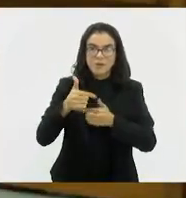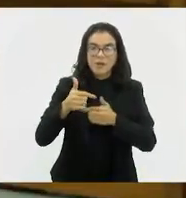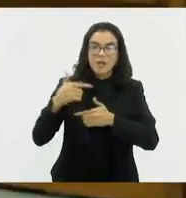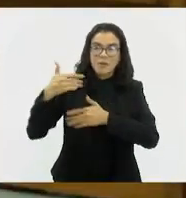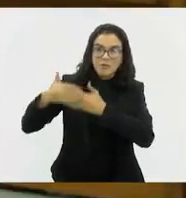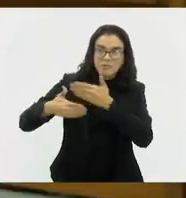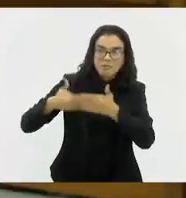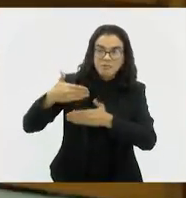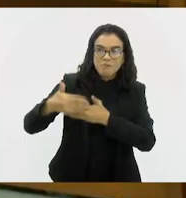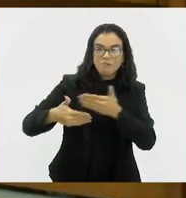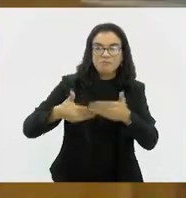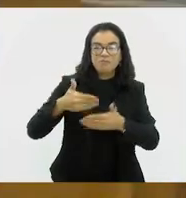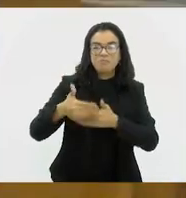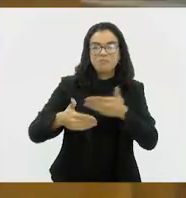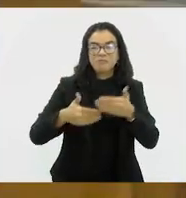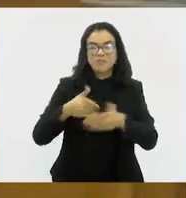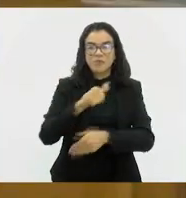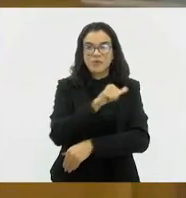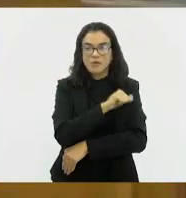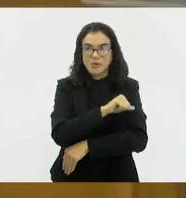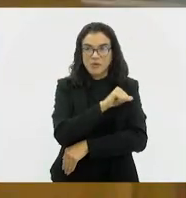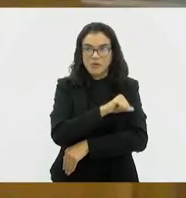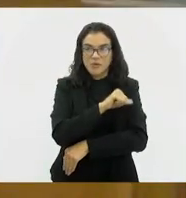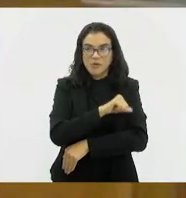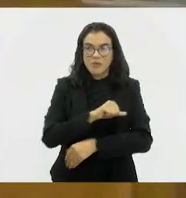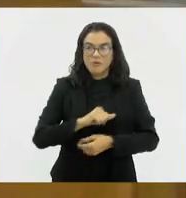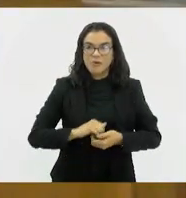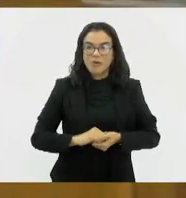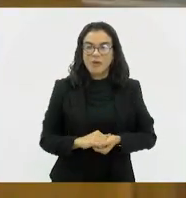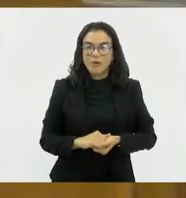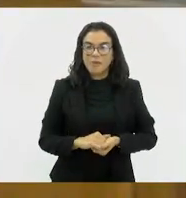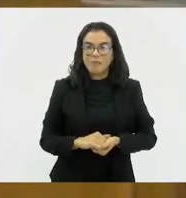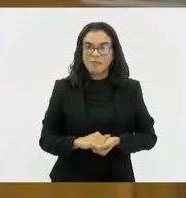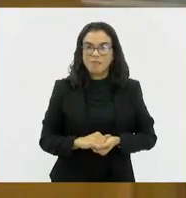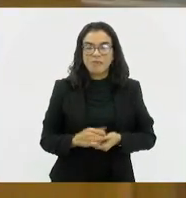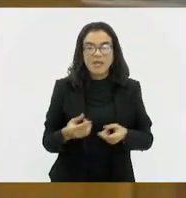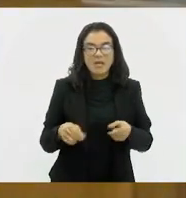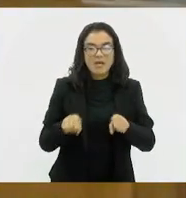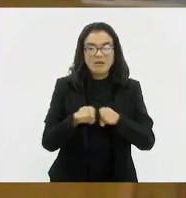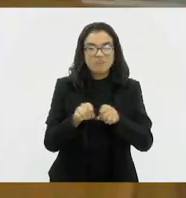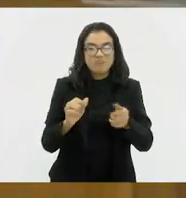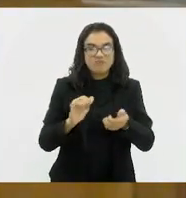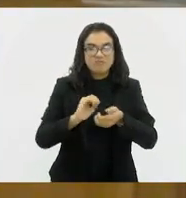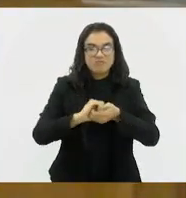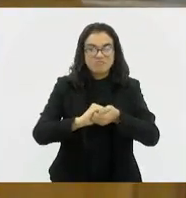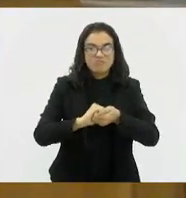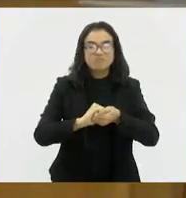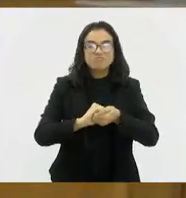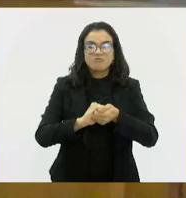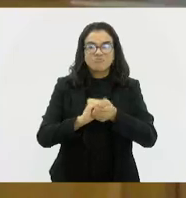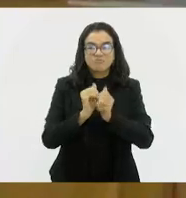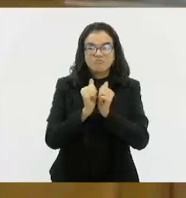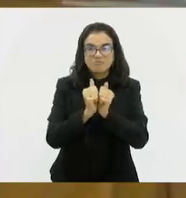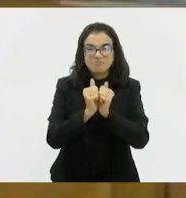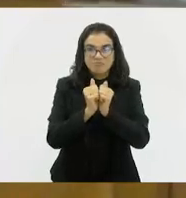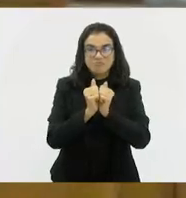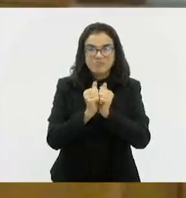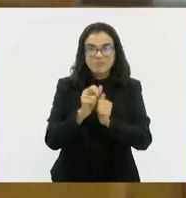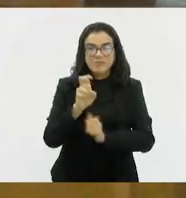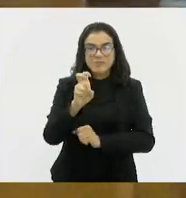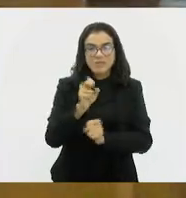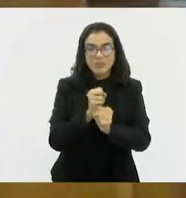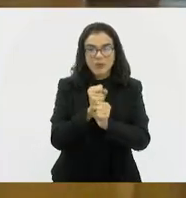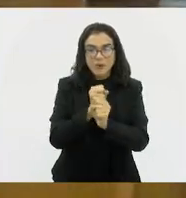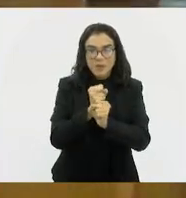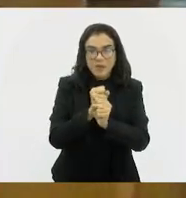no Estado do Rio e no município de Volta Redonda, pela essa parceria e a preocupação com os idosos, como sempre